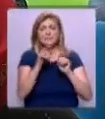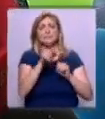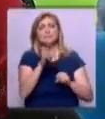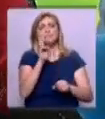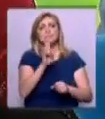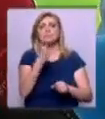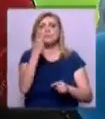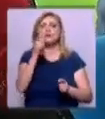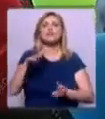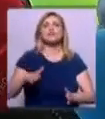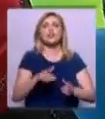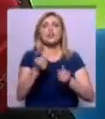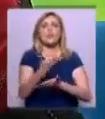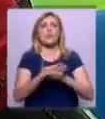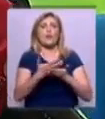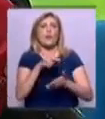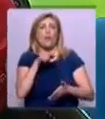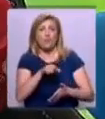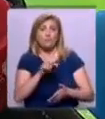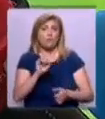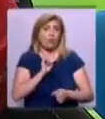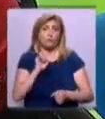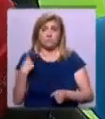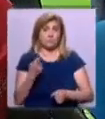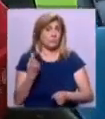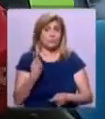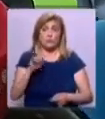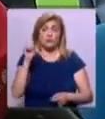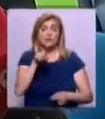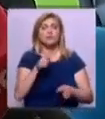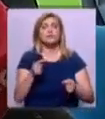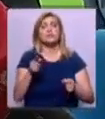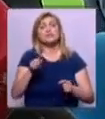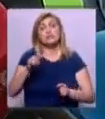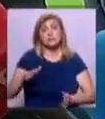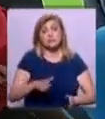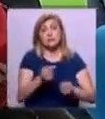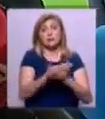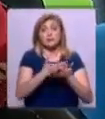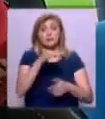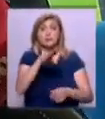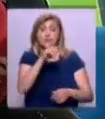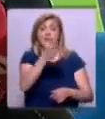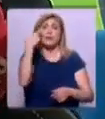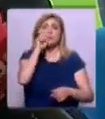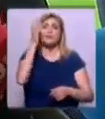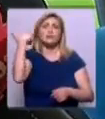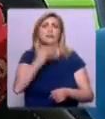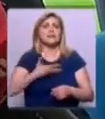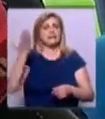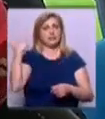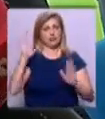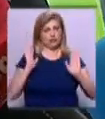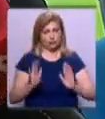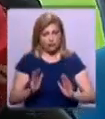representativas de uma estratégia económica que não é a nossa. É uma estratégia económica que o Partido Socialista já defendeu no passado,